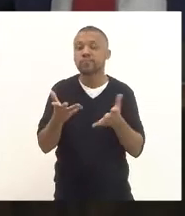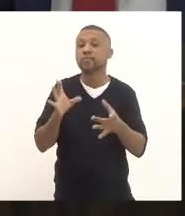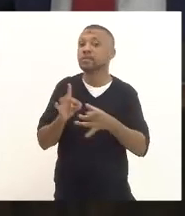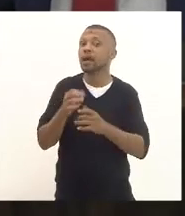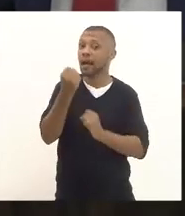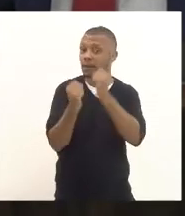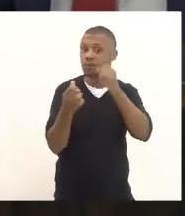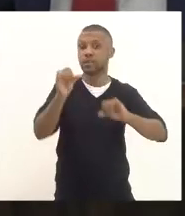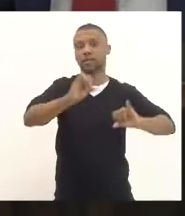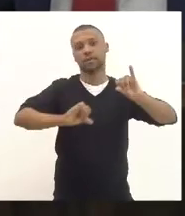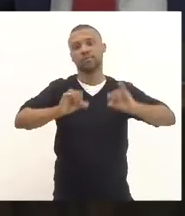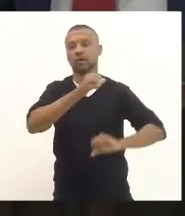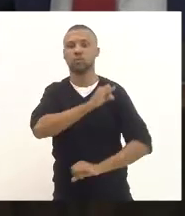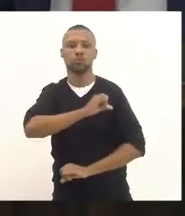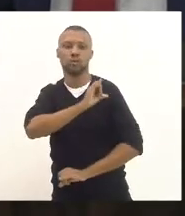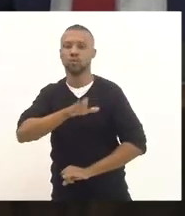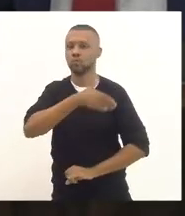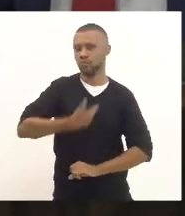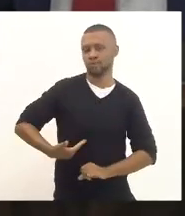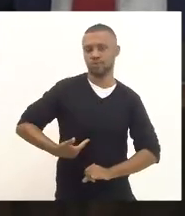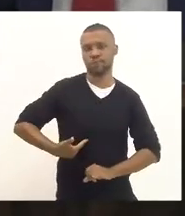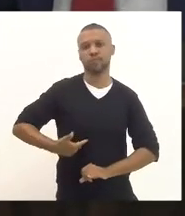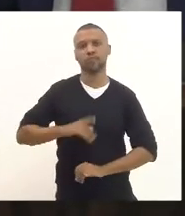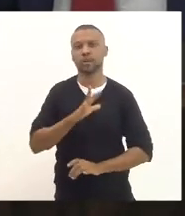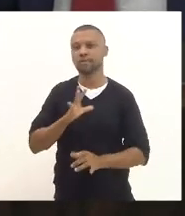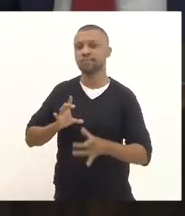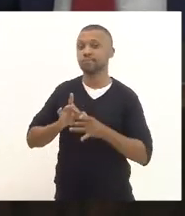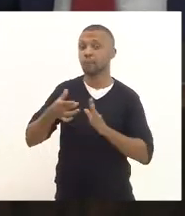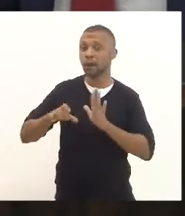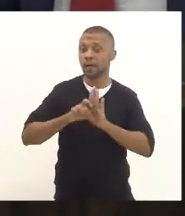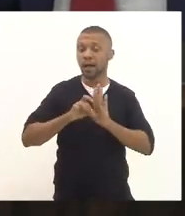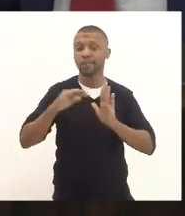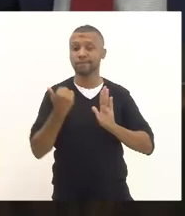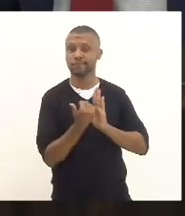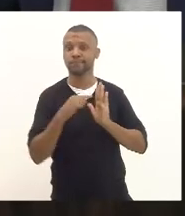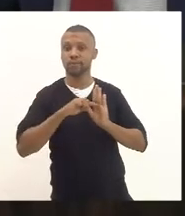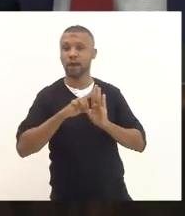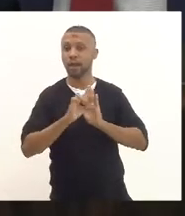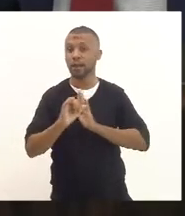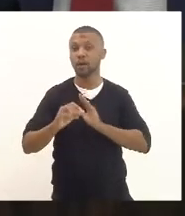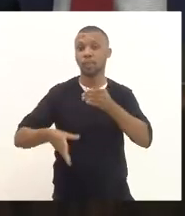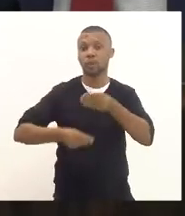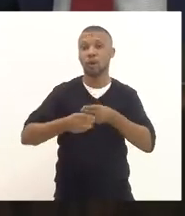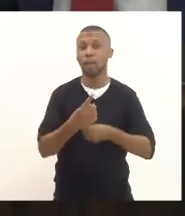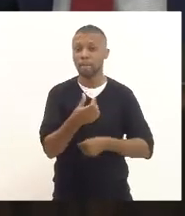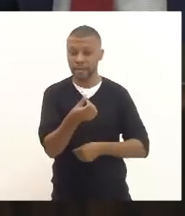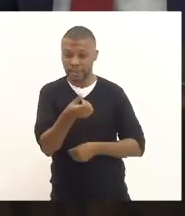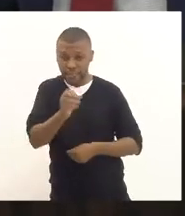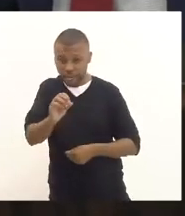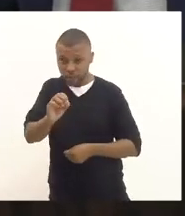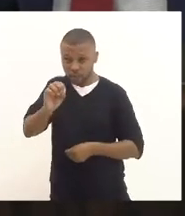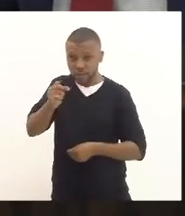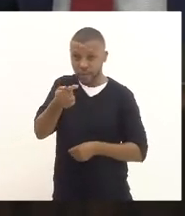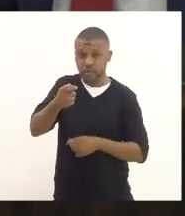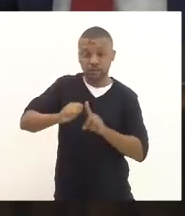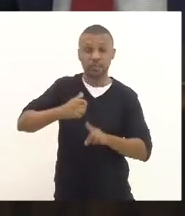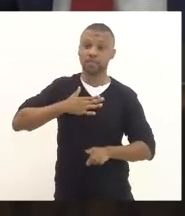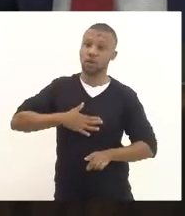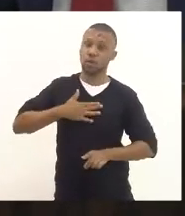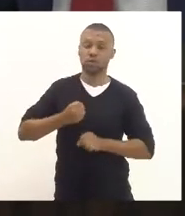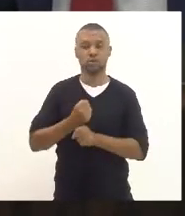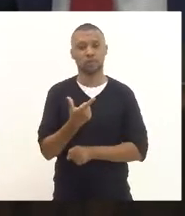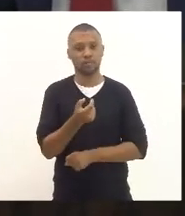indústria química do Estado do Rio de Janeiro com base para o oitavo do artigo 3º da Lei Complementar 160 de Sete de Agosto 2017 na cláusula